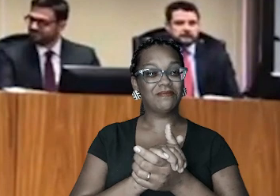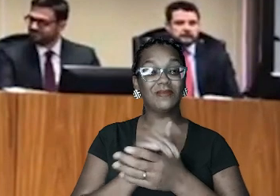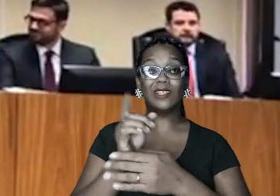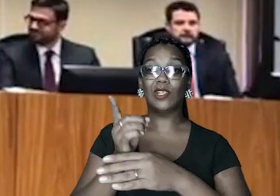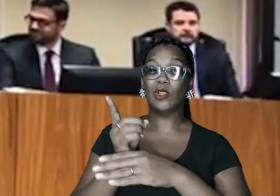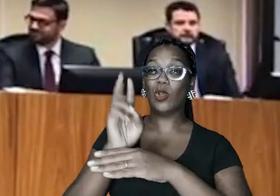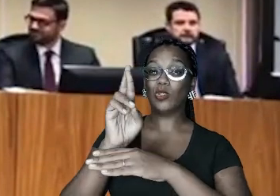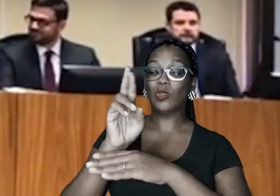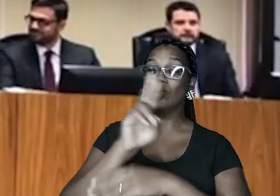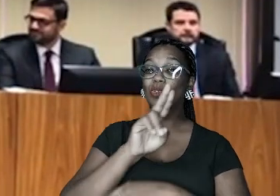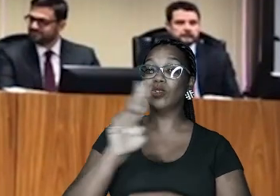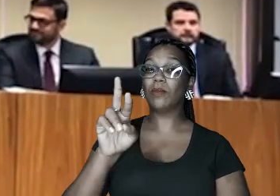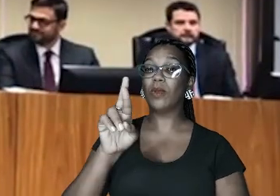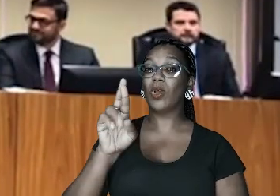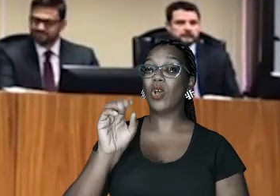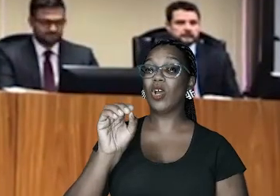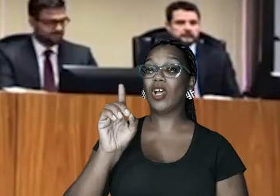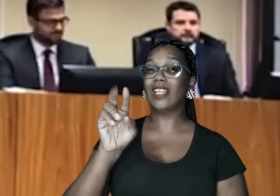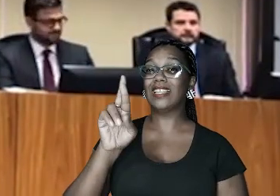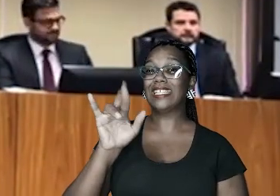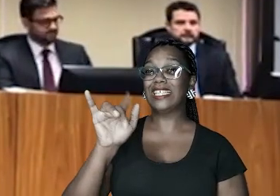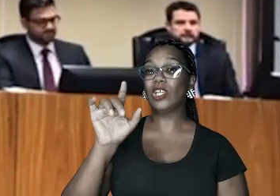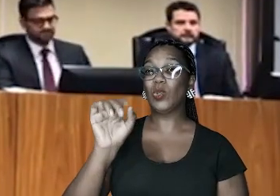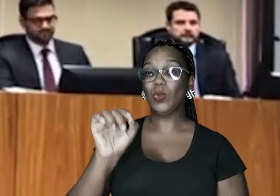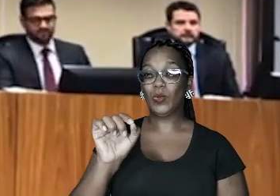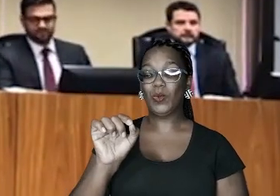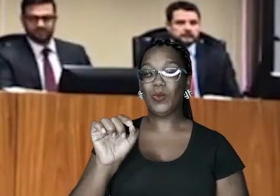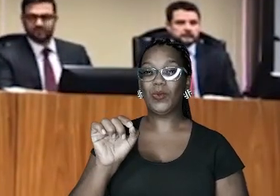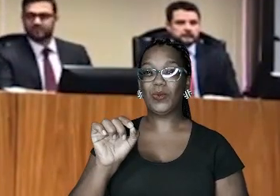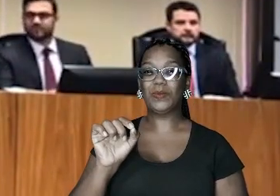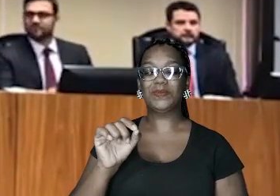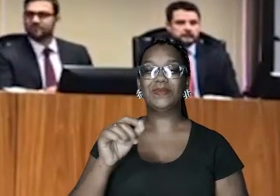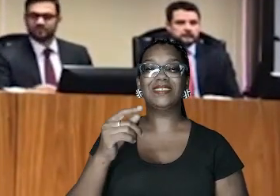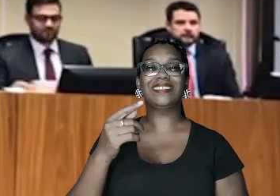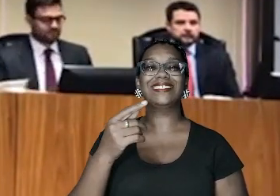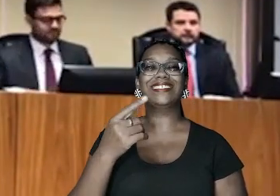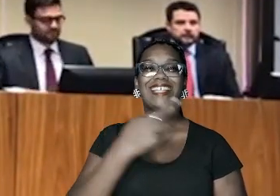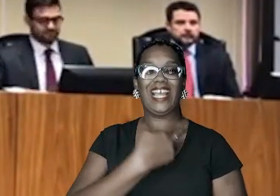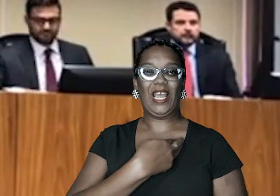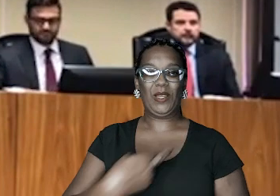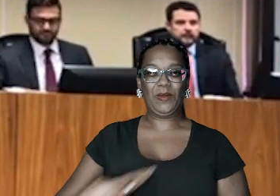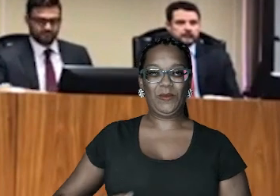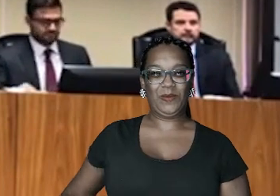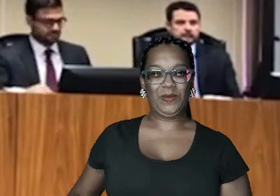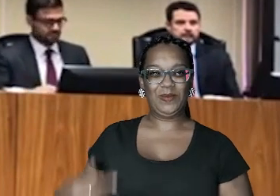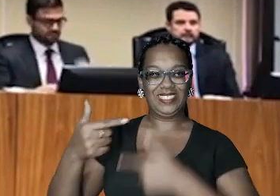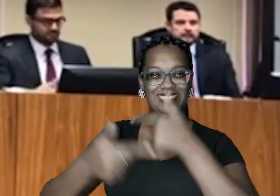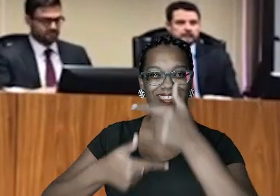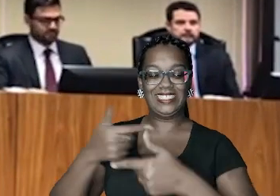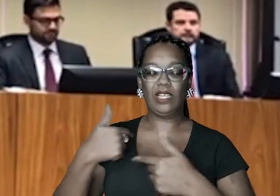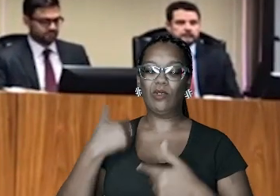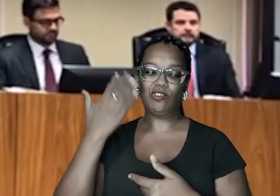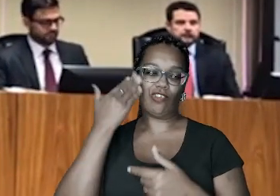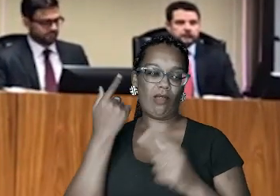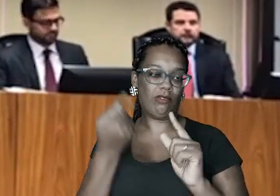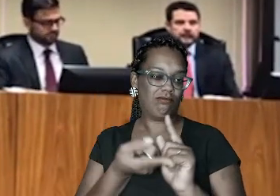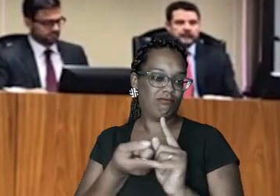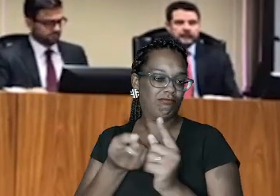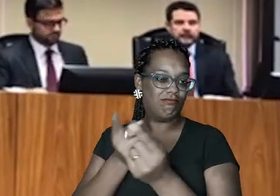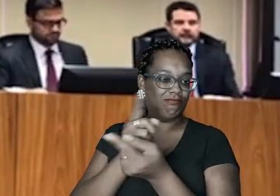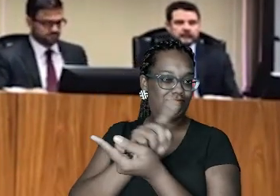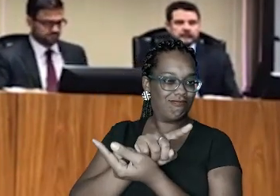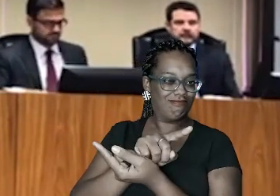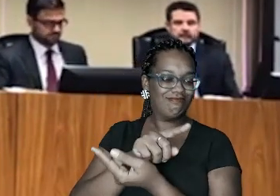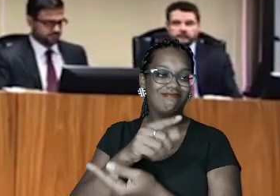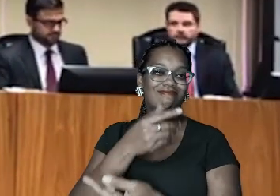cumprimento O doutor Rodrigo degrantes procurador da república e eu